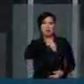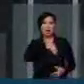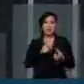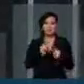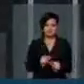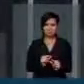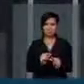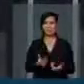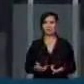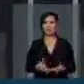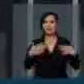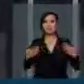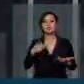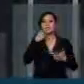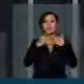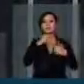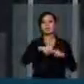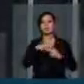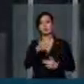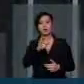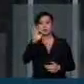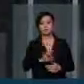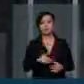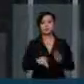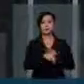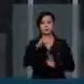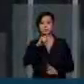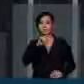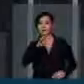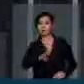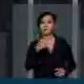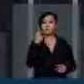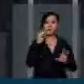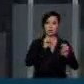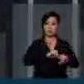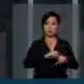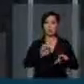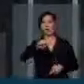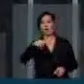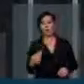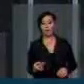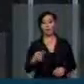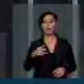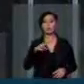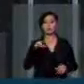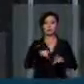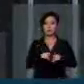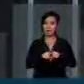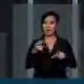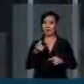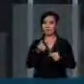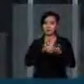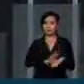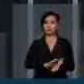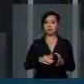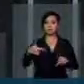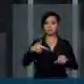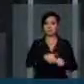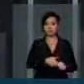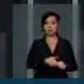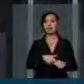educação, inclusive aos royalties do petróleo para valer, nós estamos falando num país que quer alavancar para o futuro.